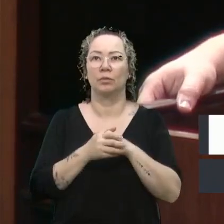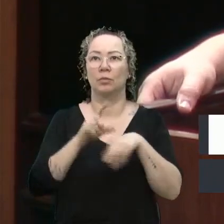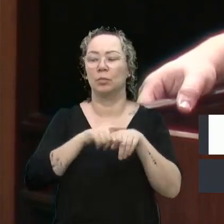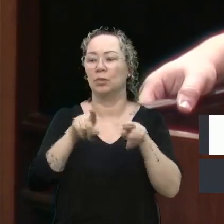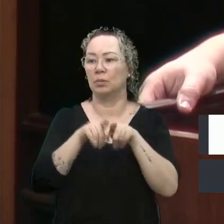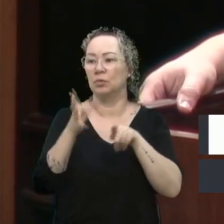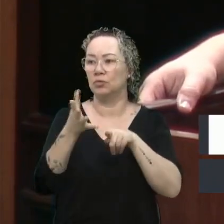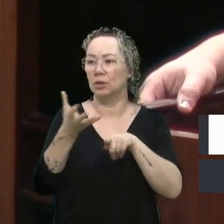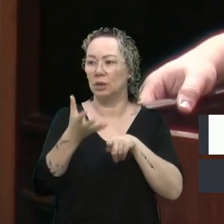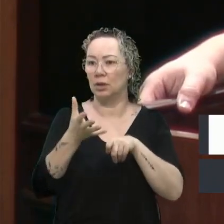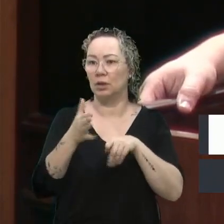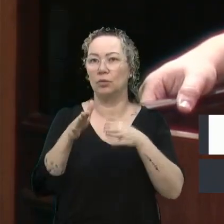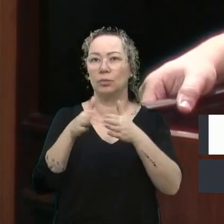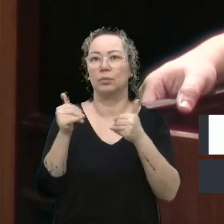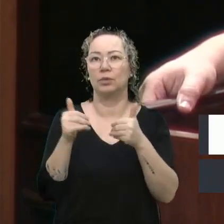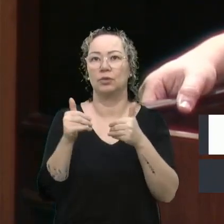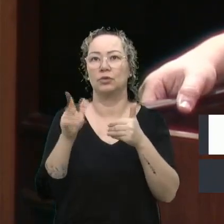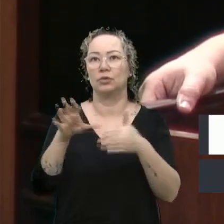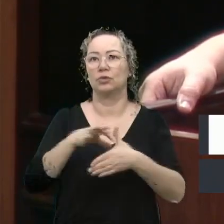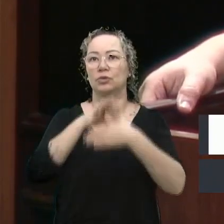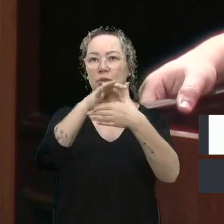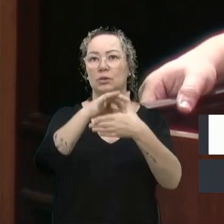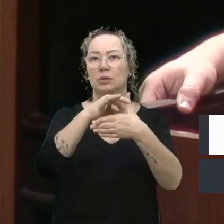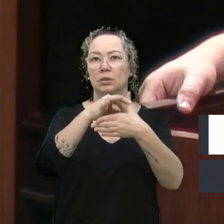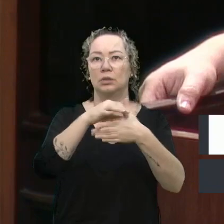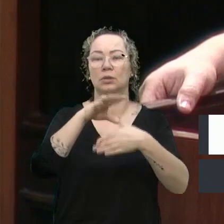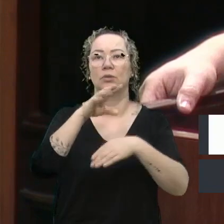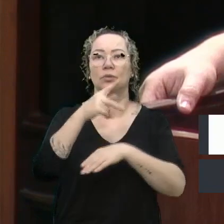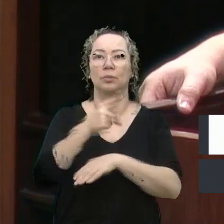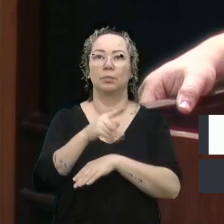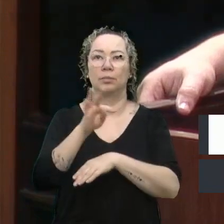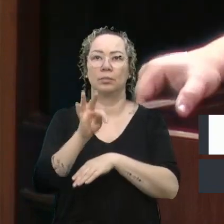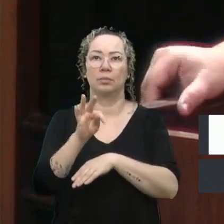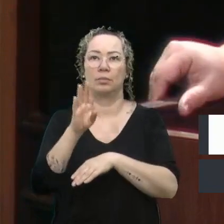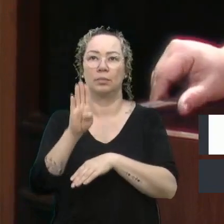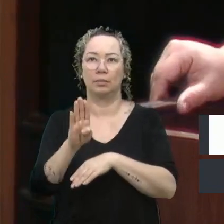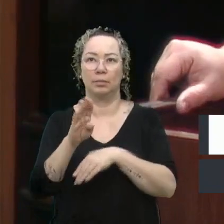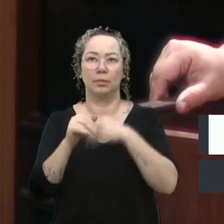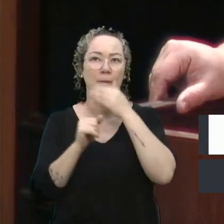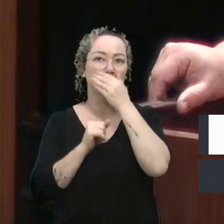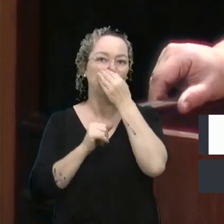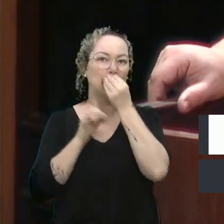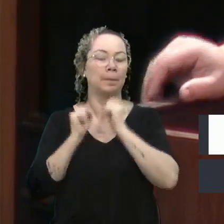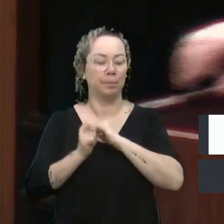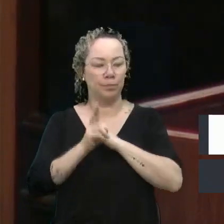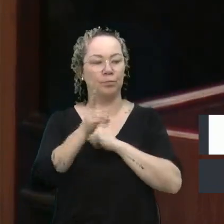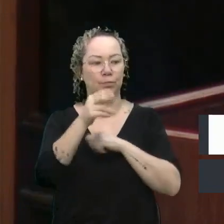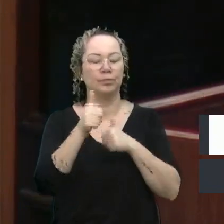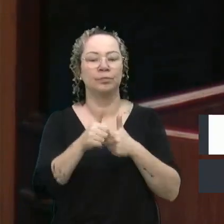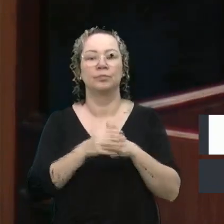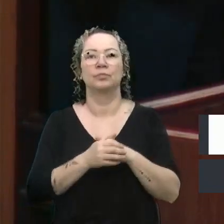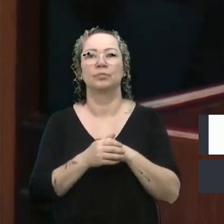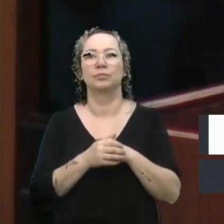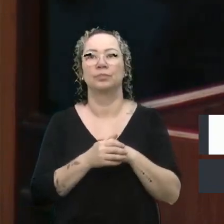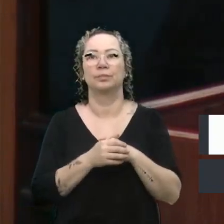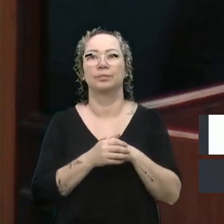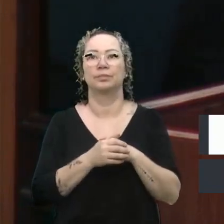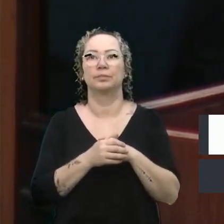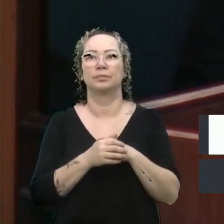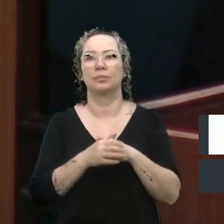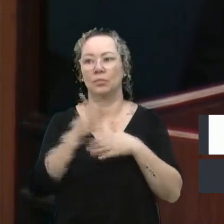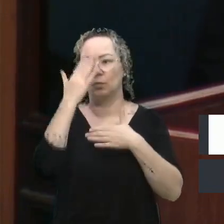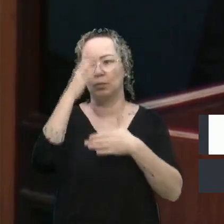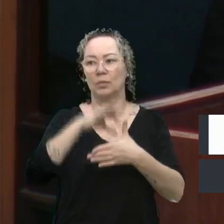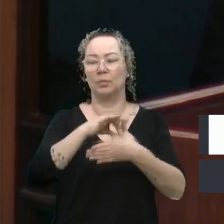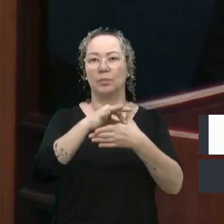uma declaração de líder da bancada do PTB aqui, senhor presidente. O senhor segue a declaração do líder, nobre colega. Obrigado,